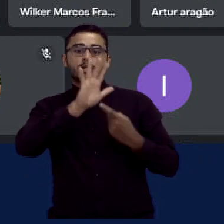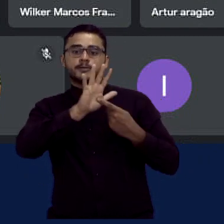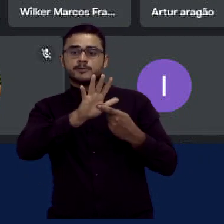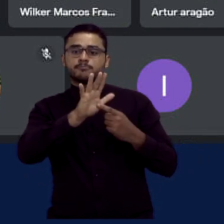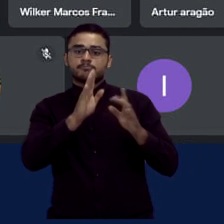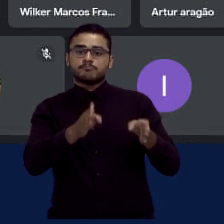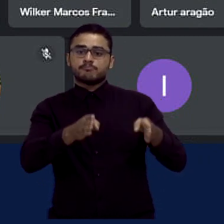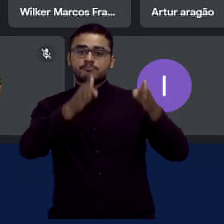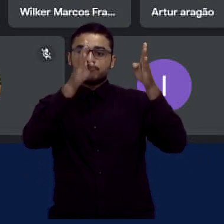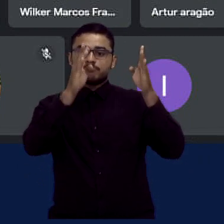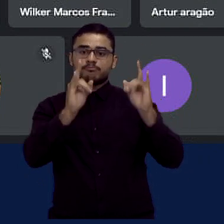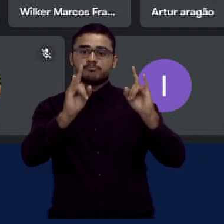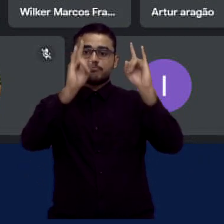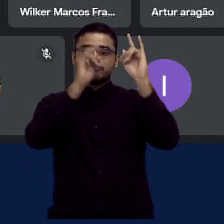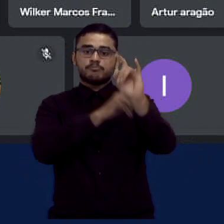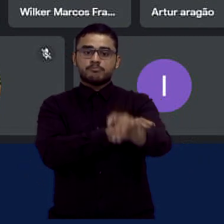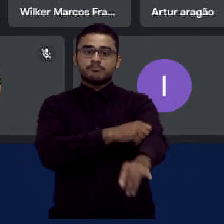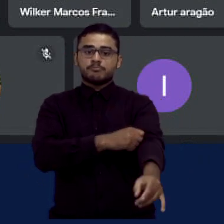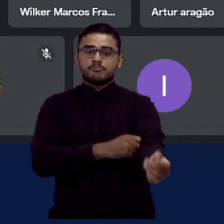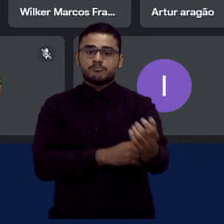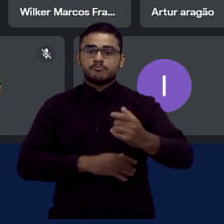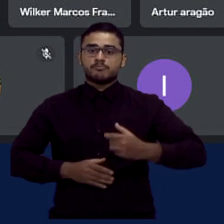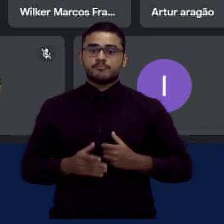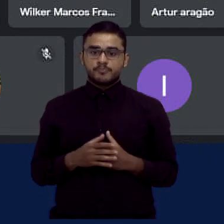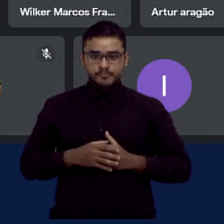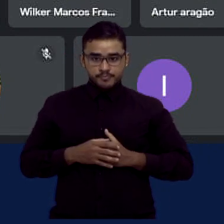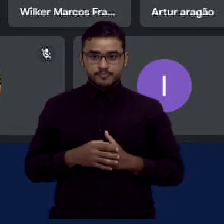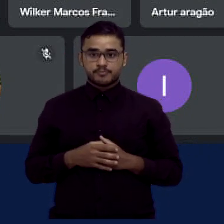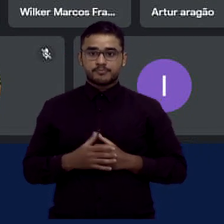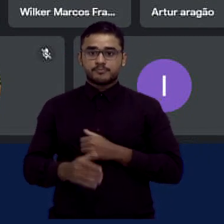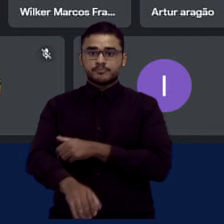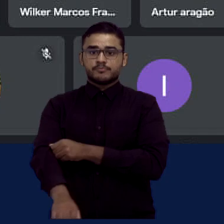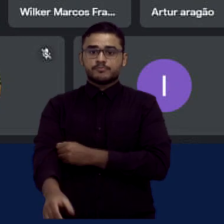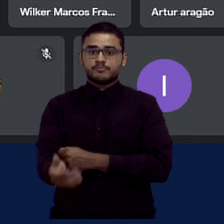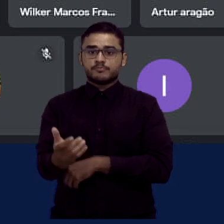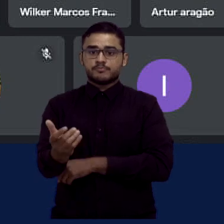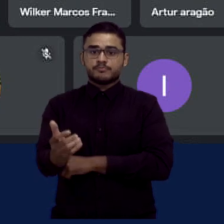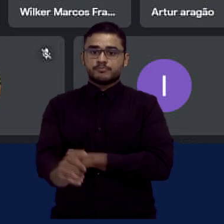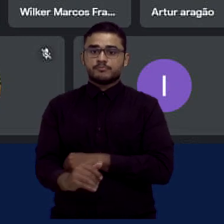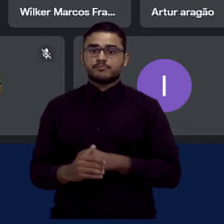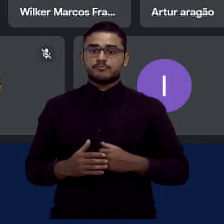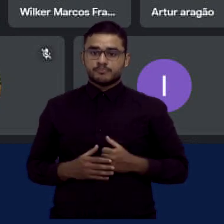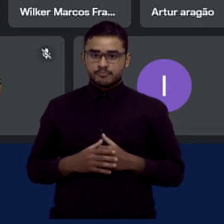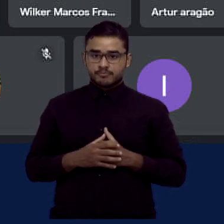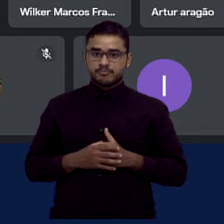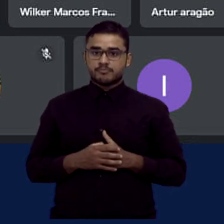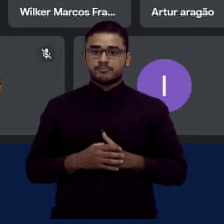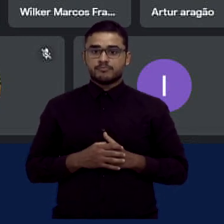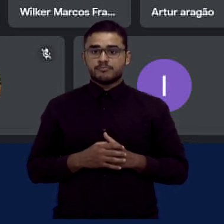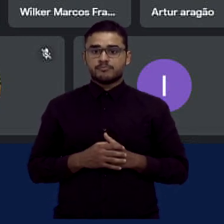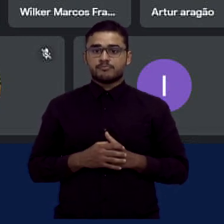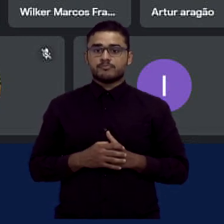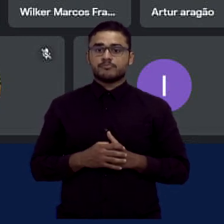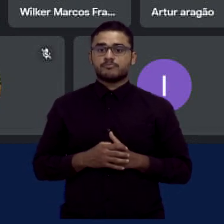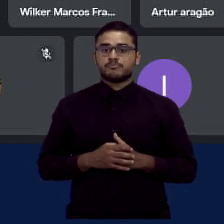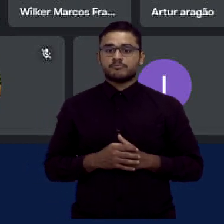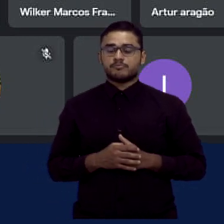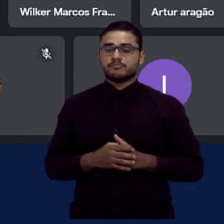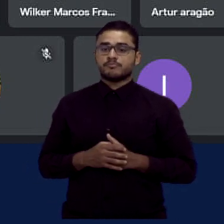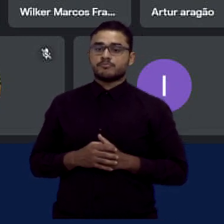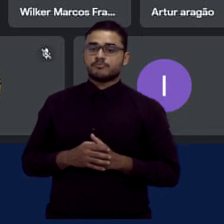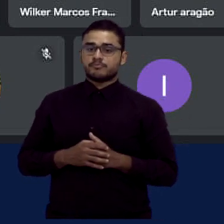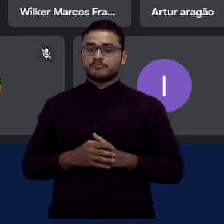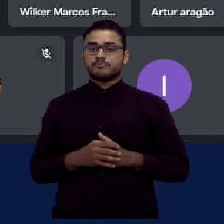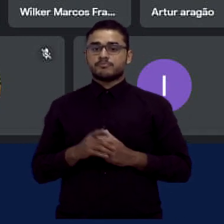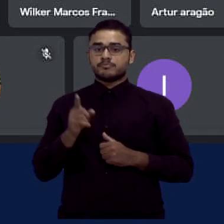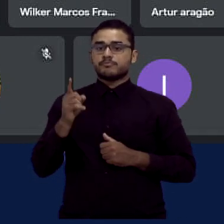Então, assim... Eu acho que é Invisible People, tá? Só porque eu procurei aqui, né? Pessoas Invisíveis, no caso.